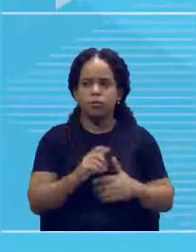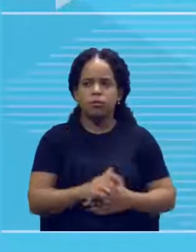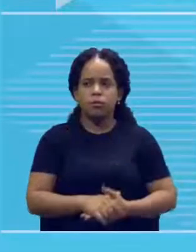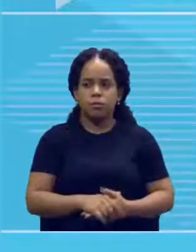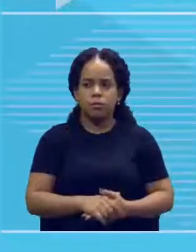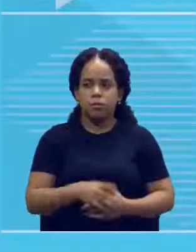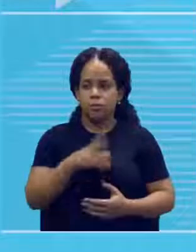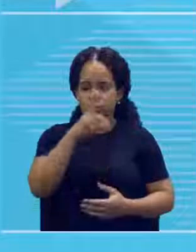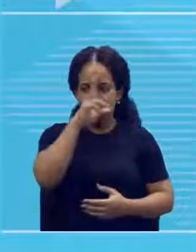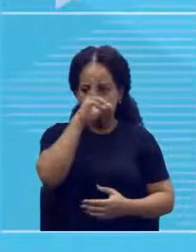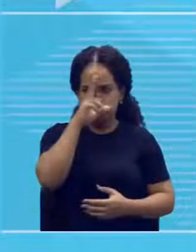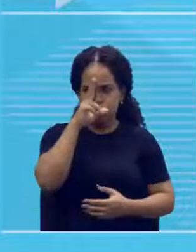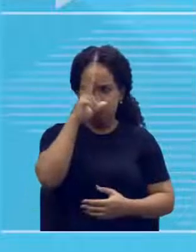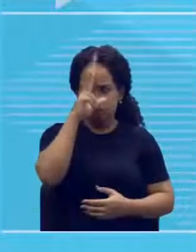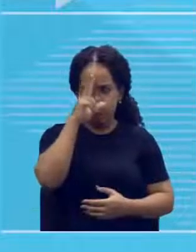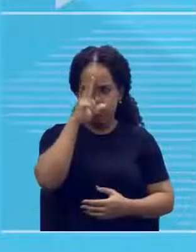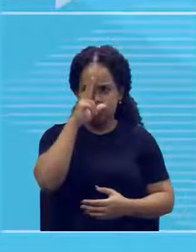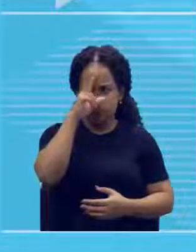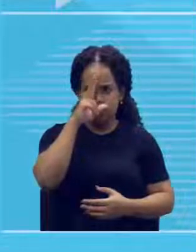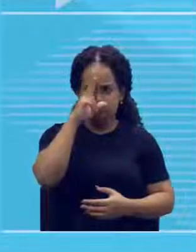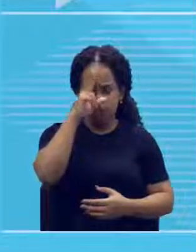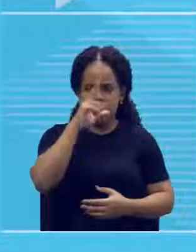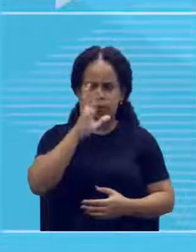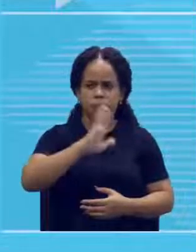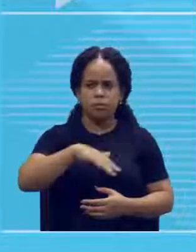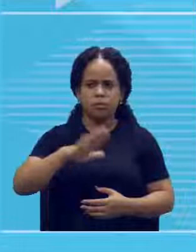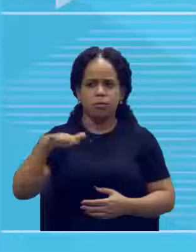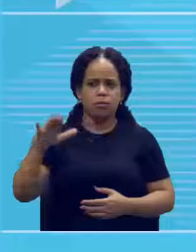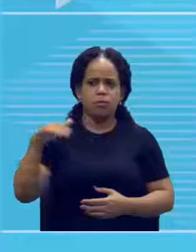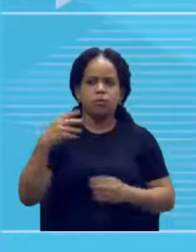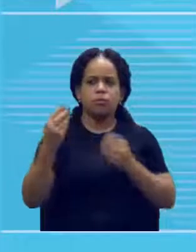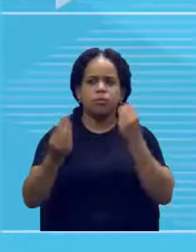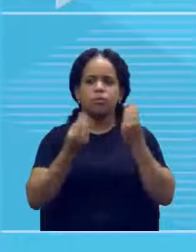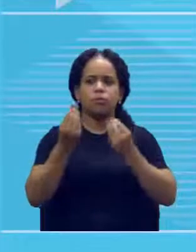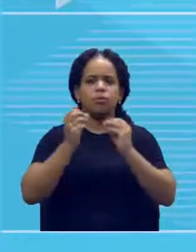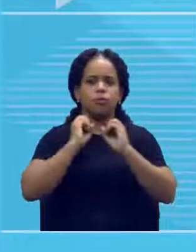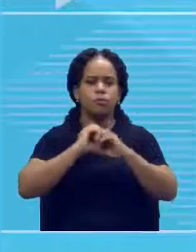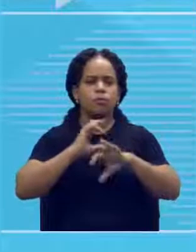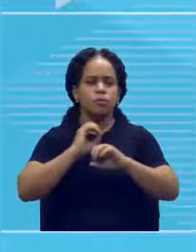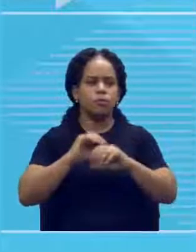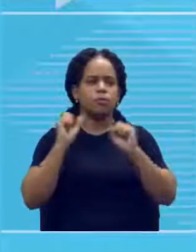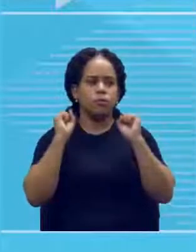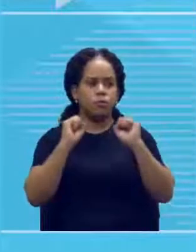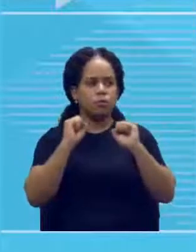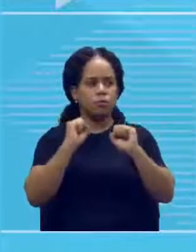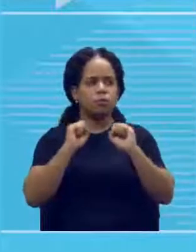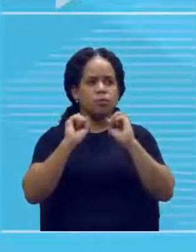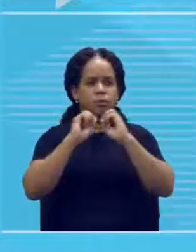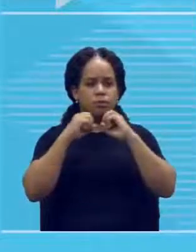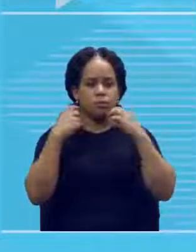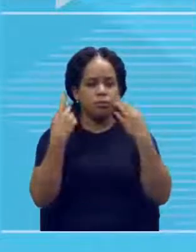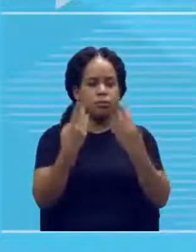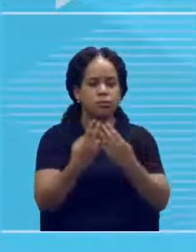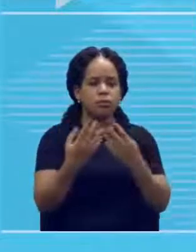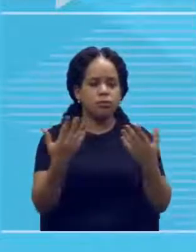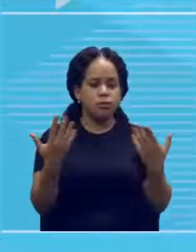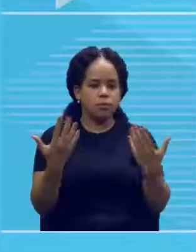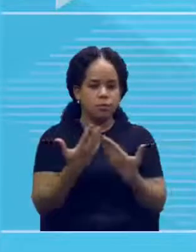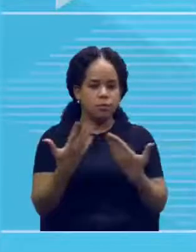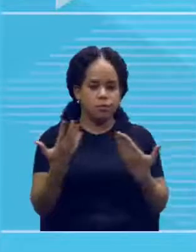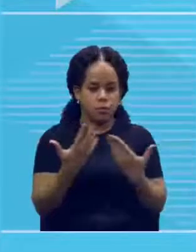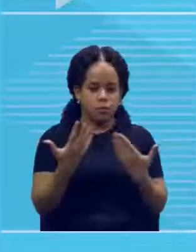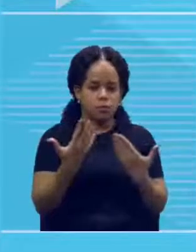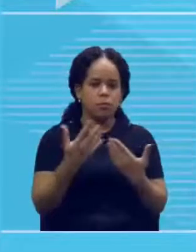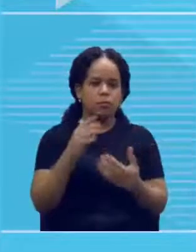a história, né, das crianças, como elas eram educadas. Pode deixar aí no slide, Bruno. As crianças